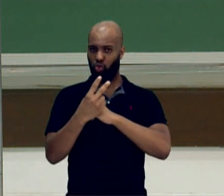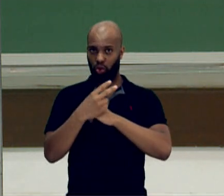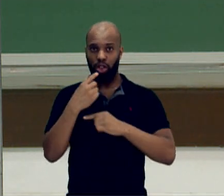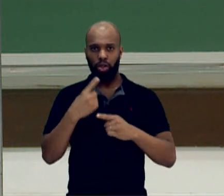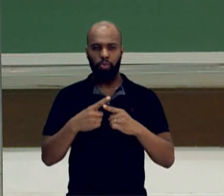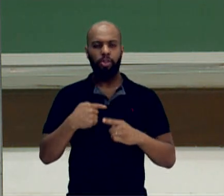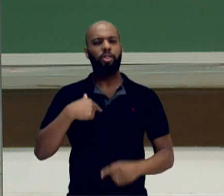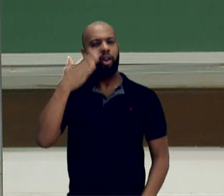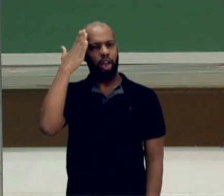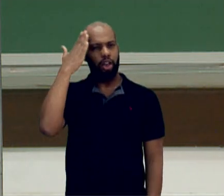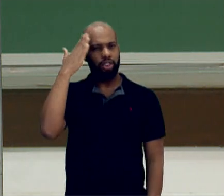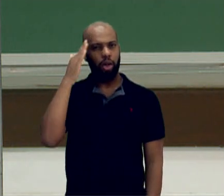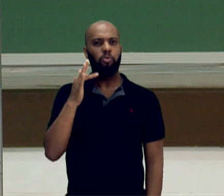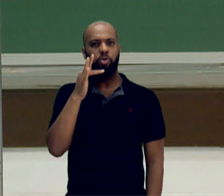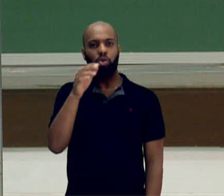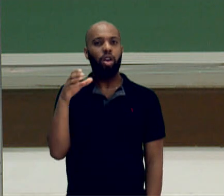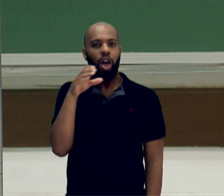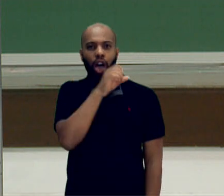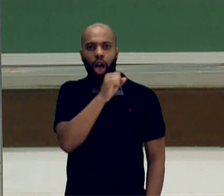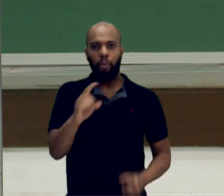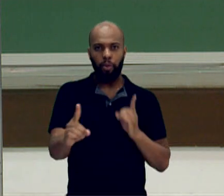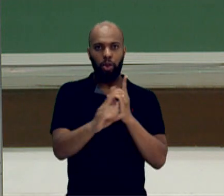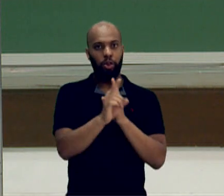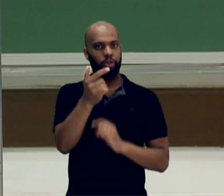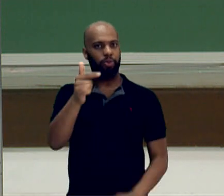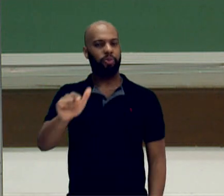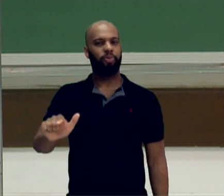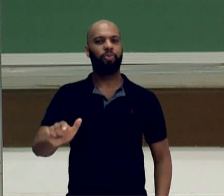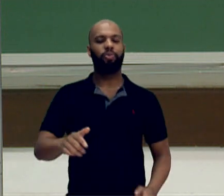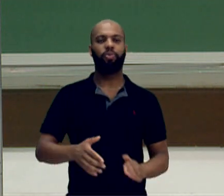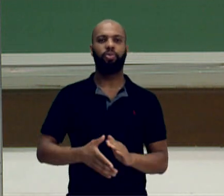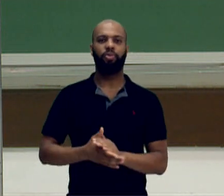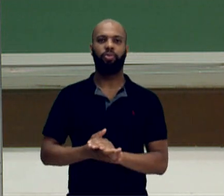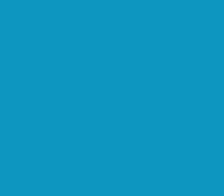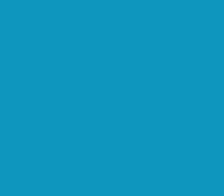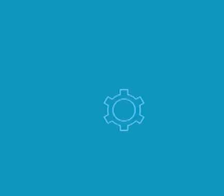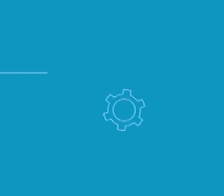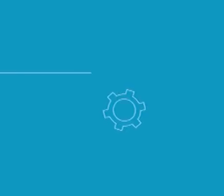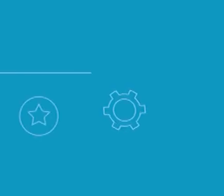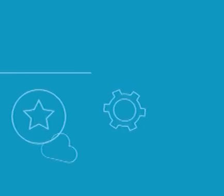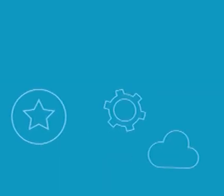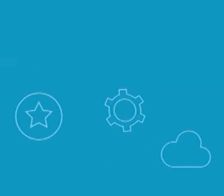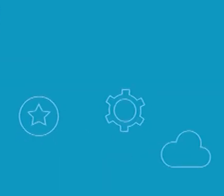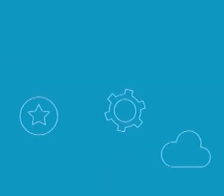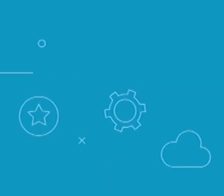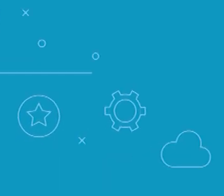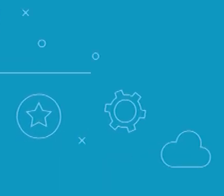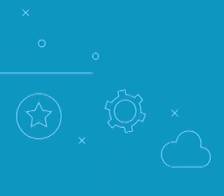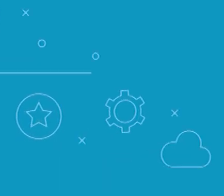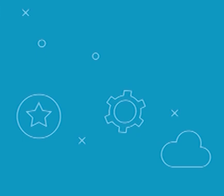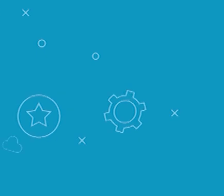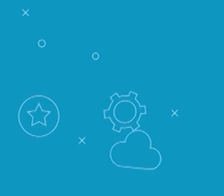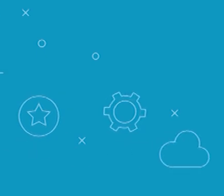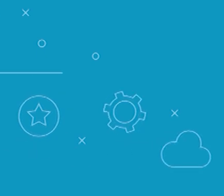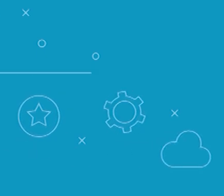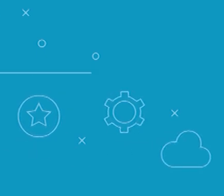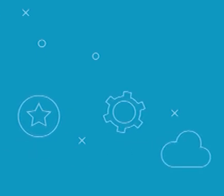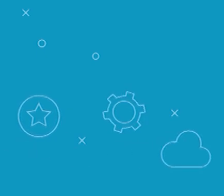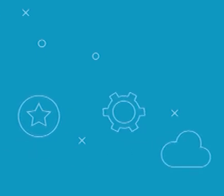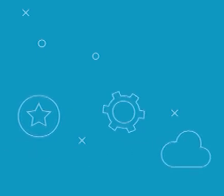porque eu tenho certeza que logo, logo a gente vai estar junto.